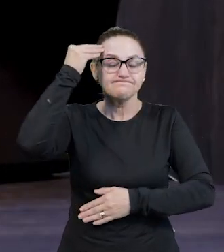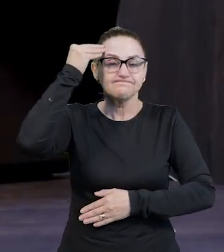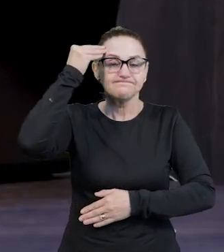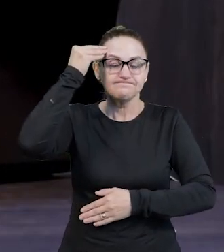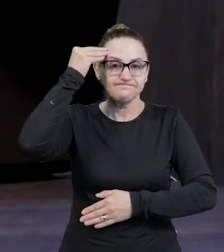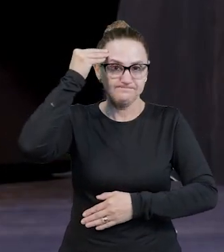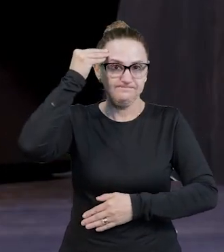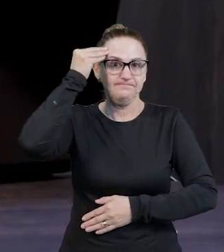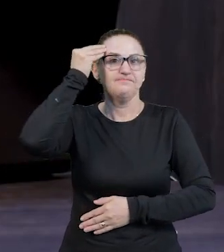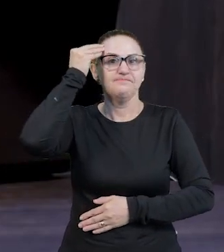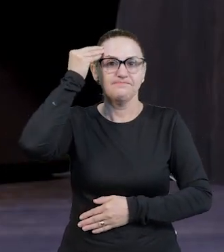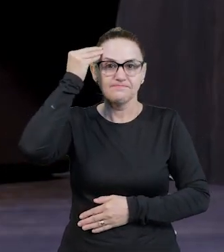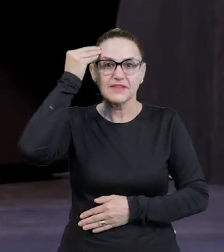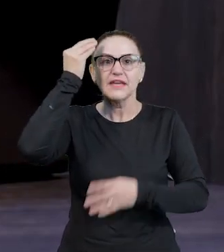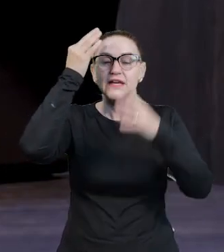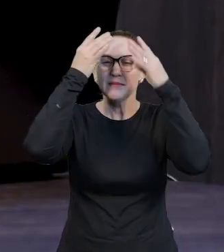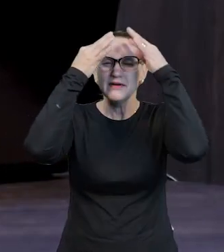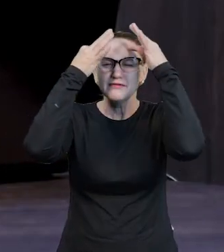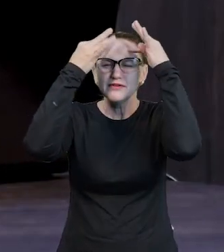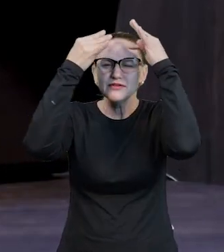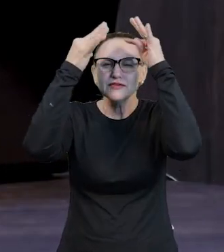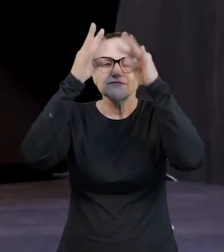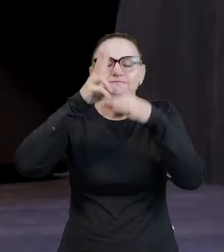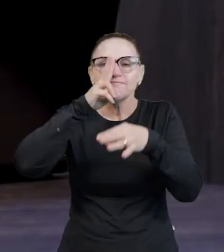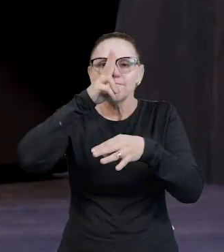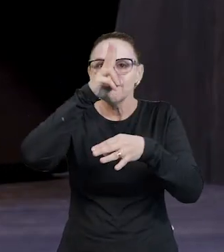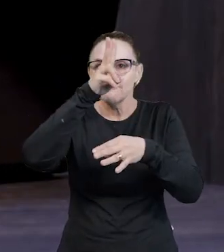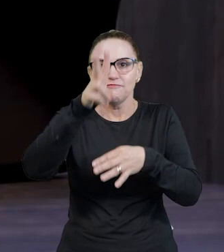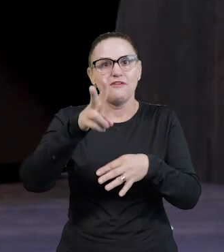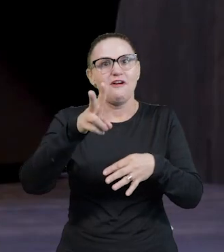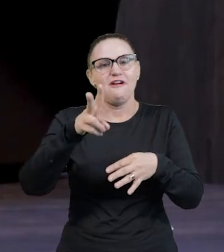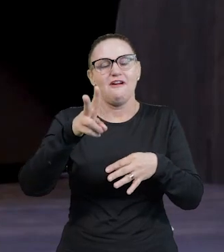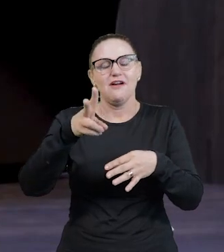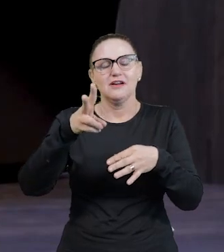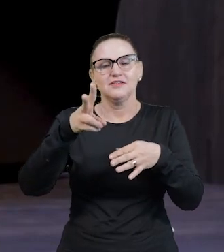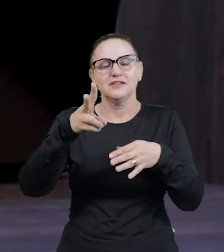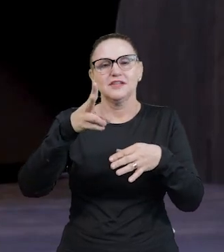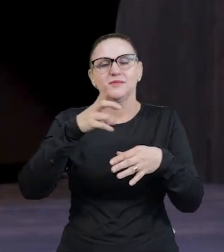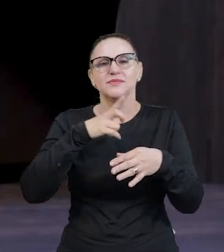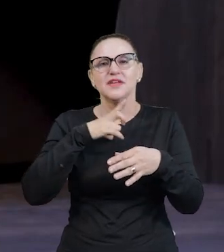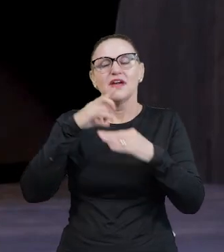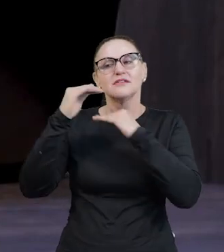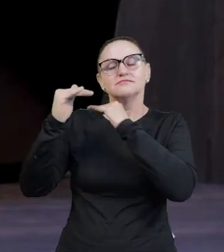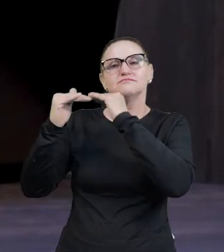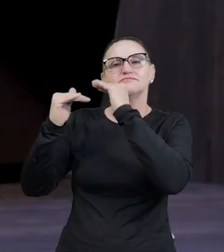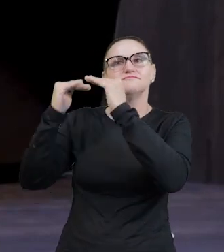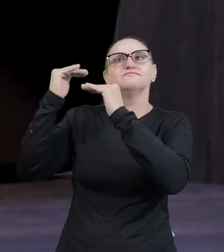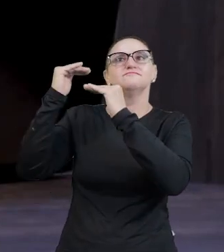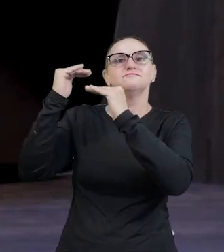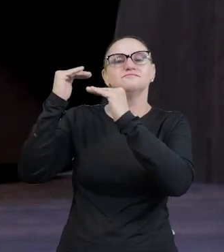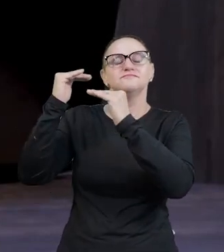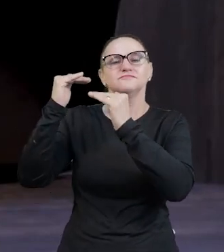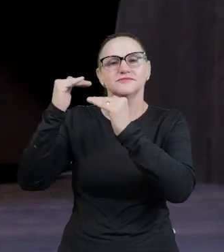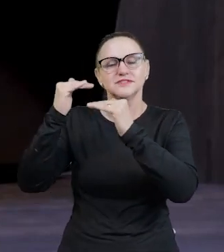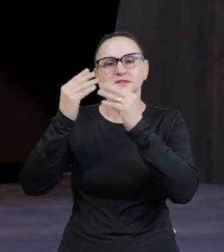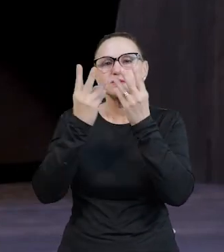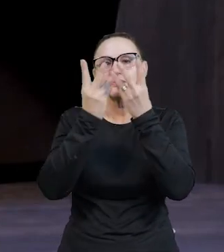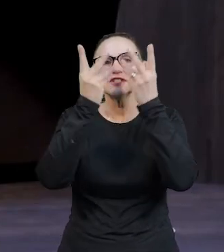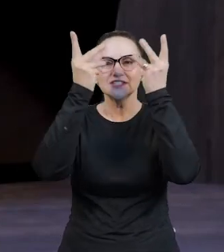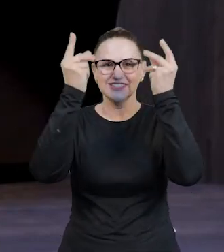cunho filosófico, ou seja, tem um degrau a mais aí de qualidade para a gente